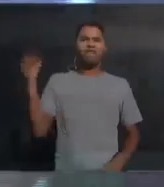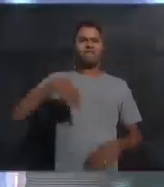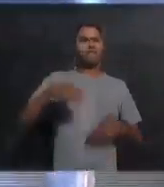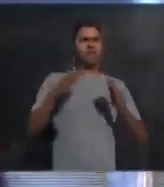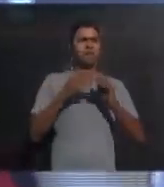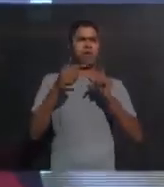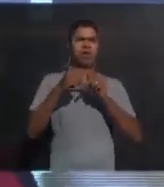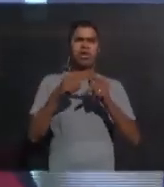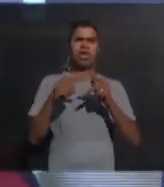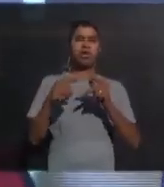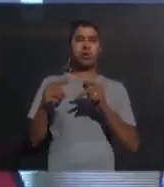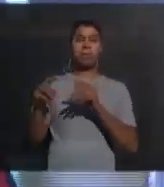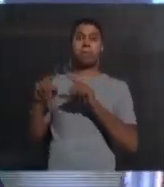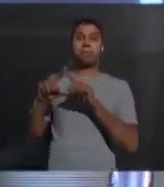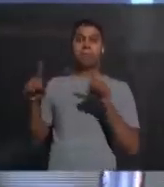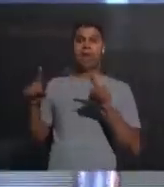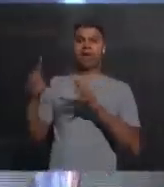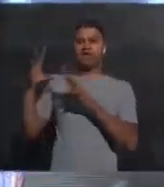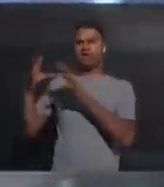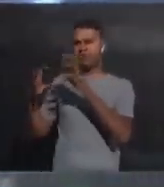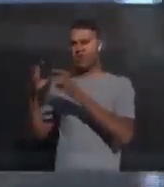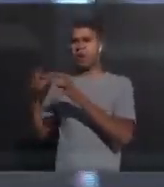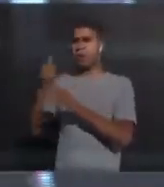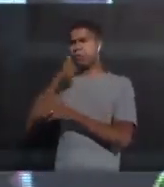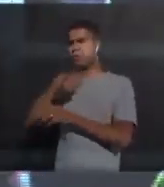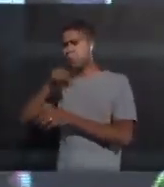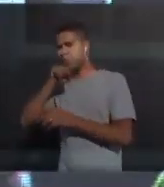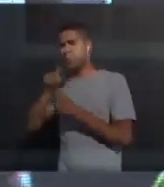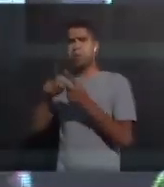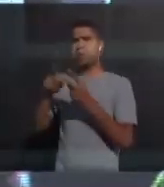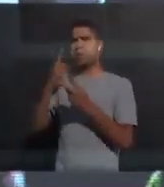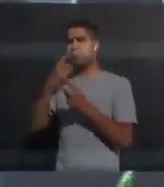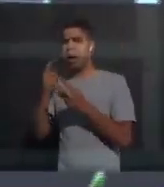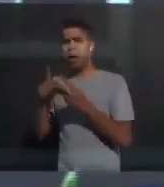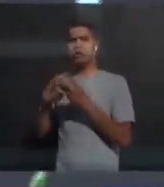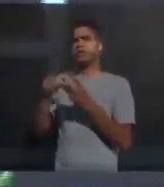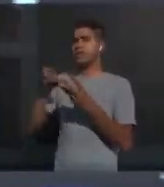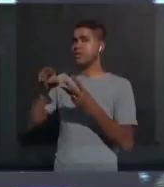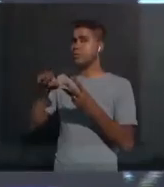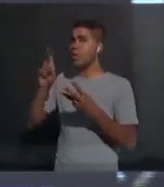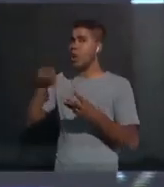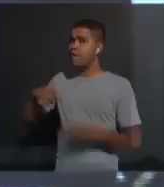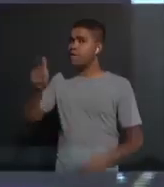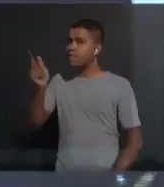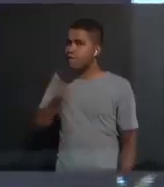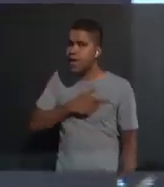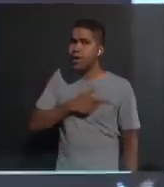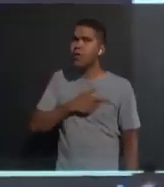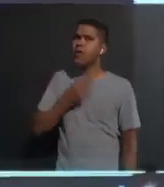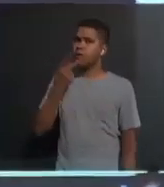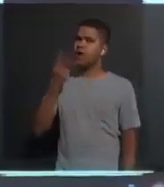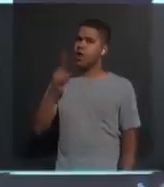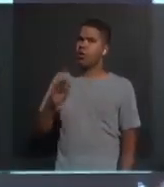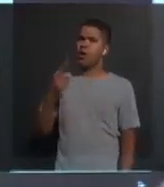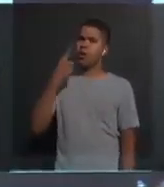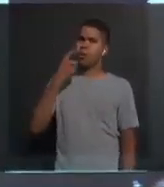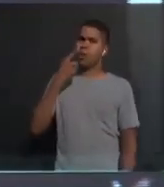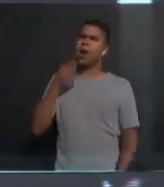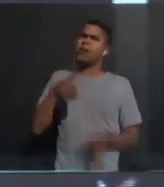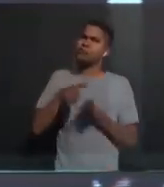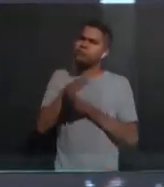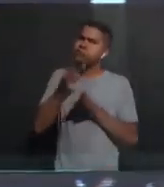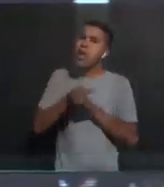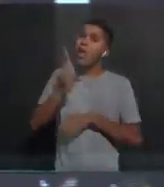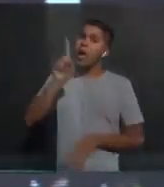está abrigado de casa com a mãe com o pai o irmão isso é feio falar igual ao pai mesmo pai mas